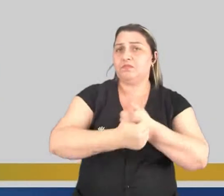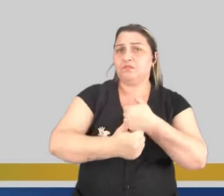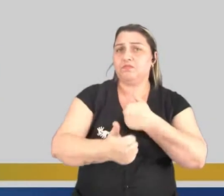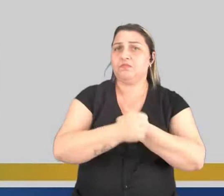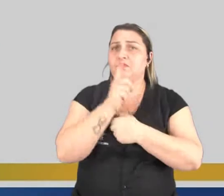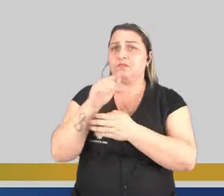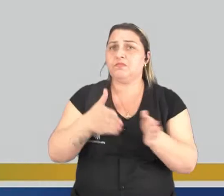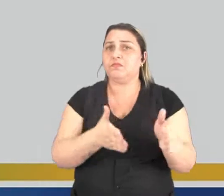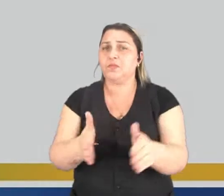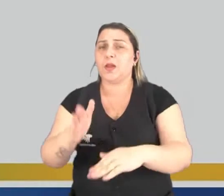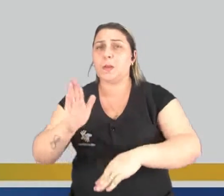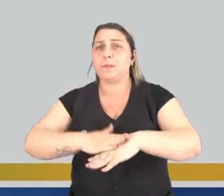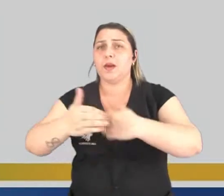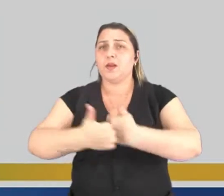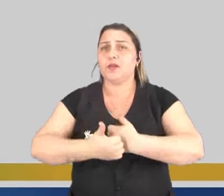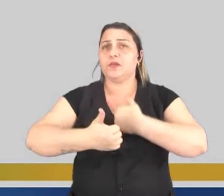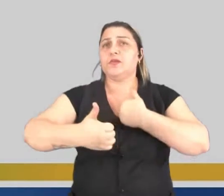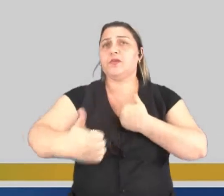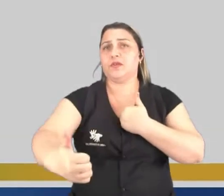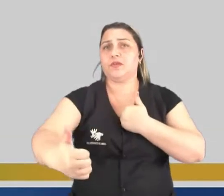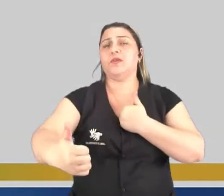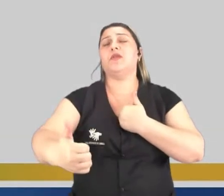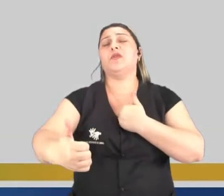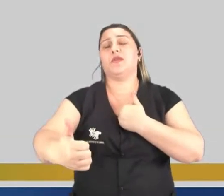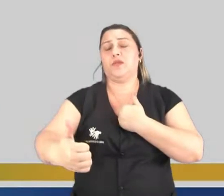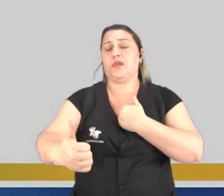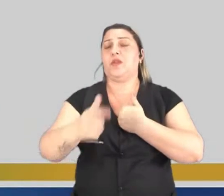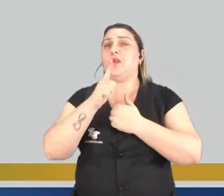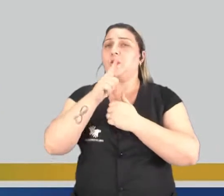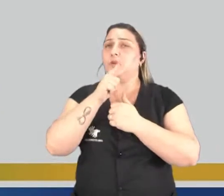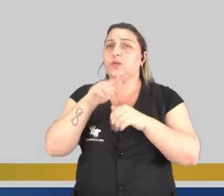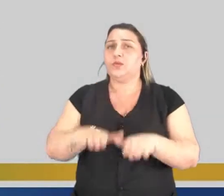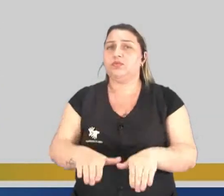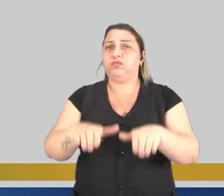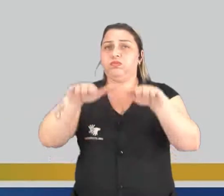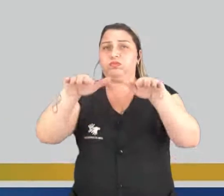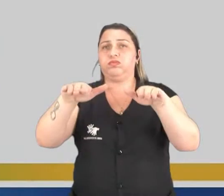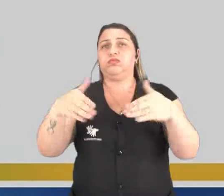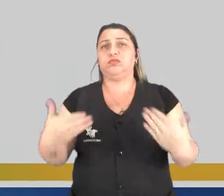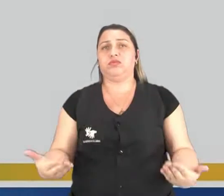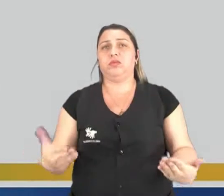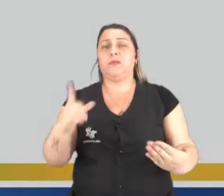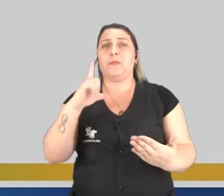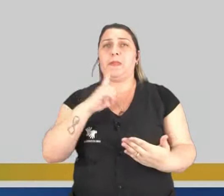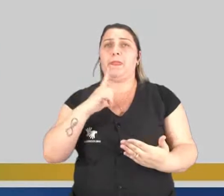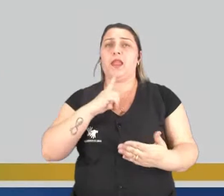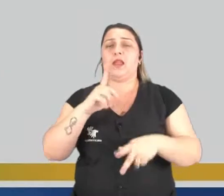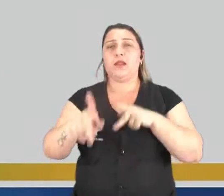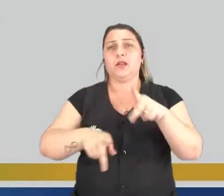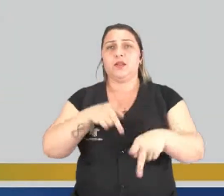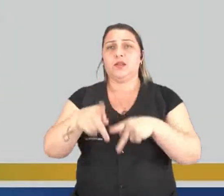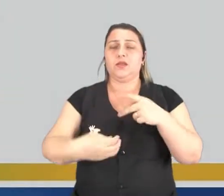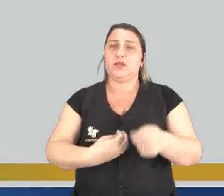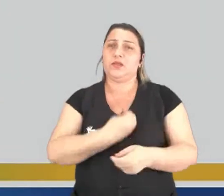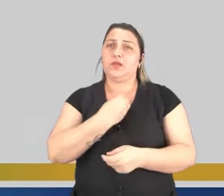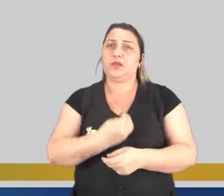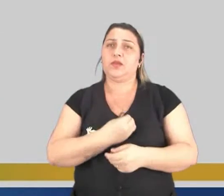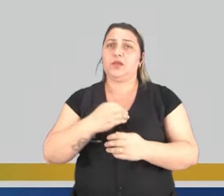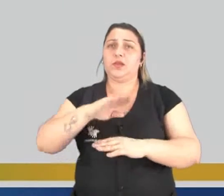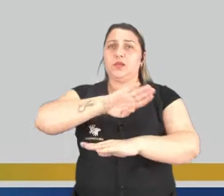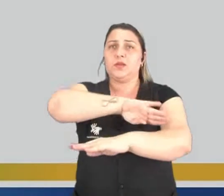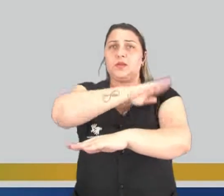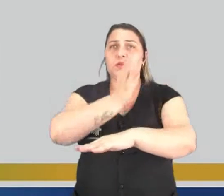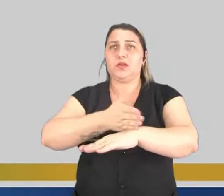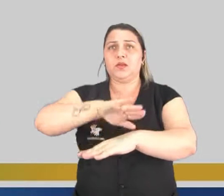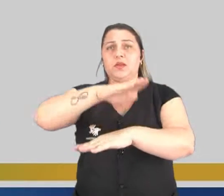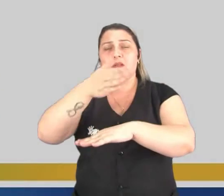que viviam mais distantes um pouquinho do rio, devido a enchentes e outras coisas. Tinham aqueles povos que viviam nas